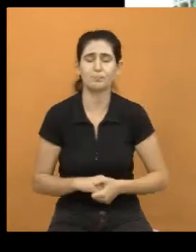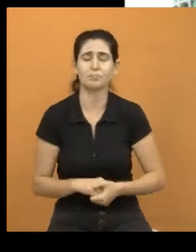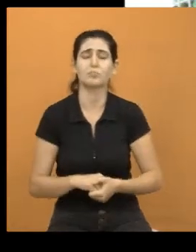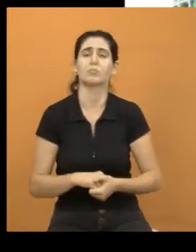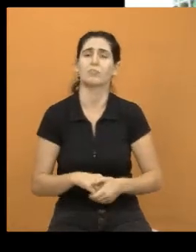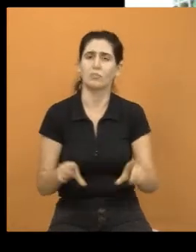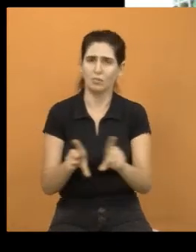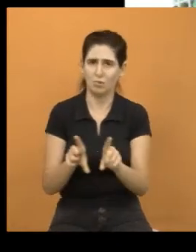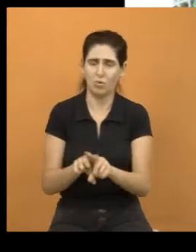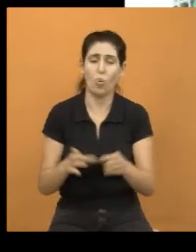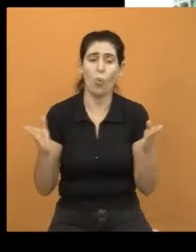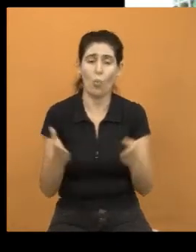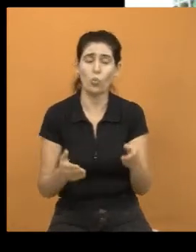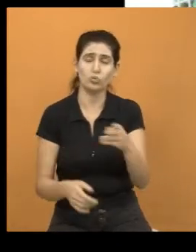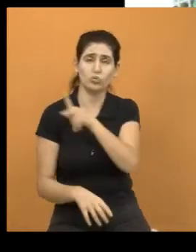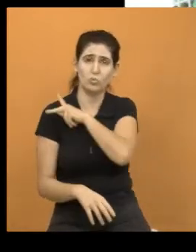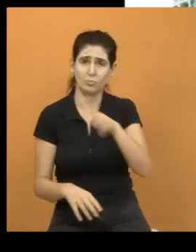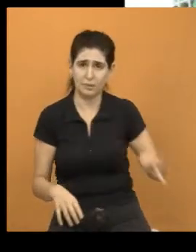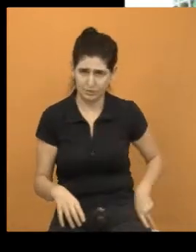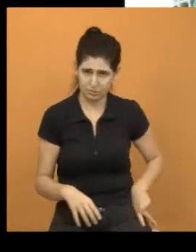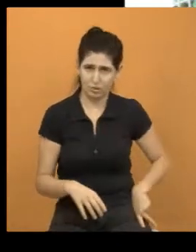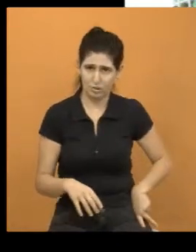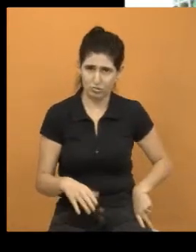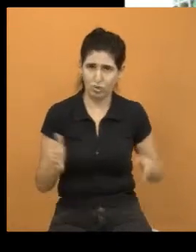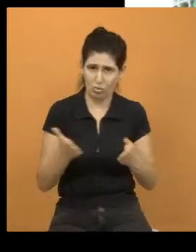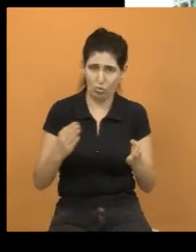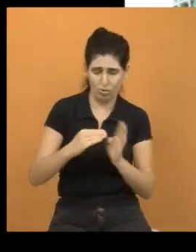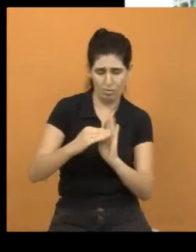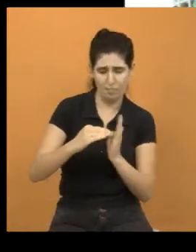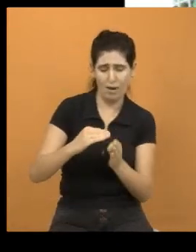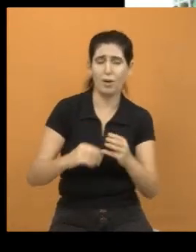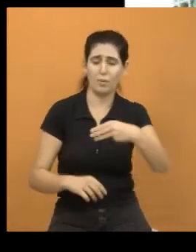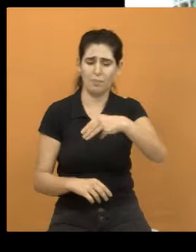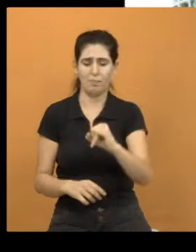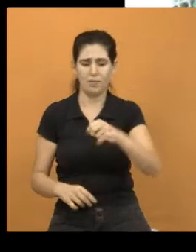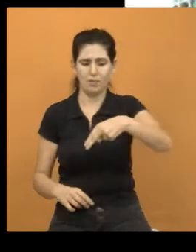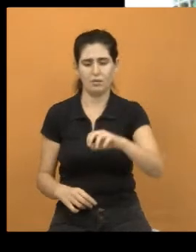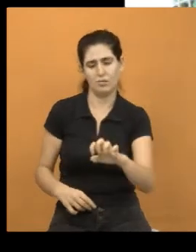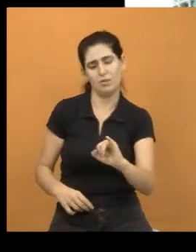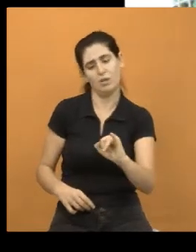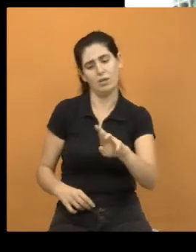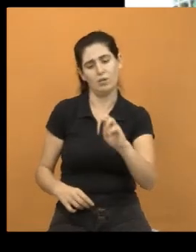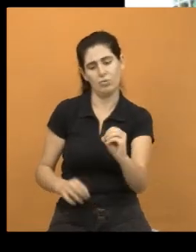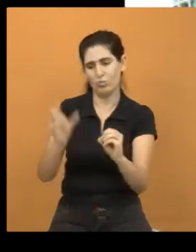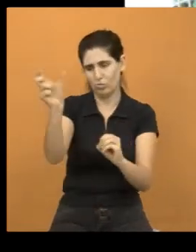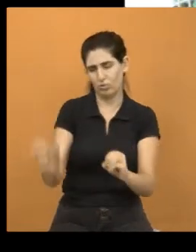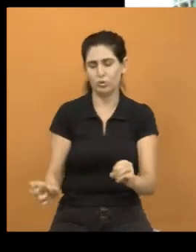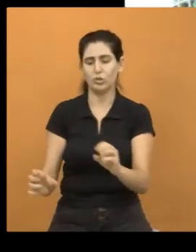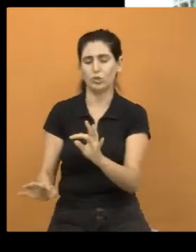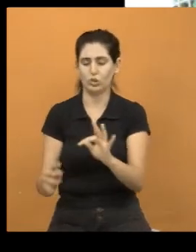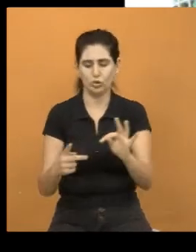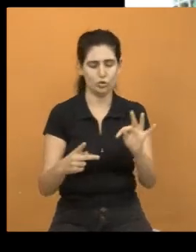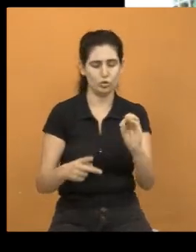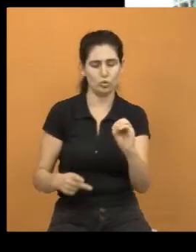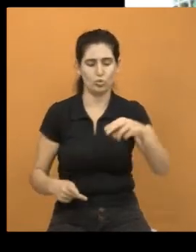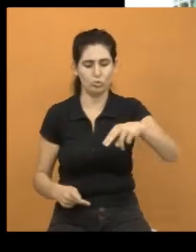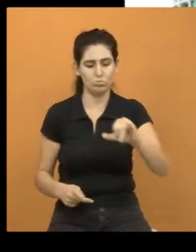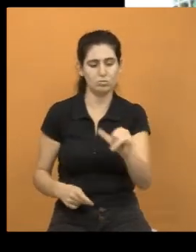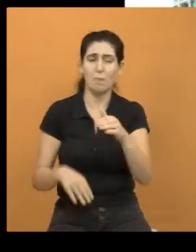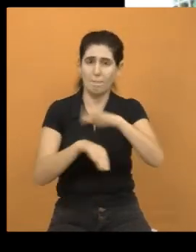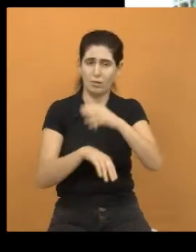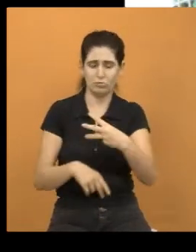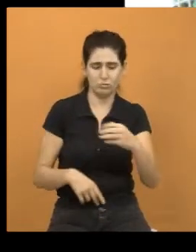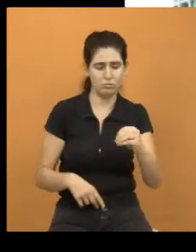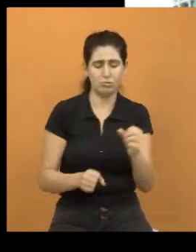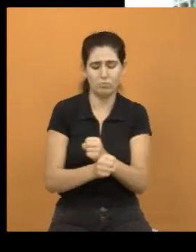assumir a presidência lá é o Mineiro, que está aqui, e o seu Tony Cardoso, que há 30 anos está à frente, junto com a